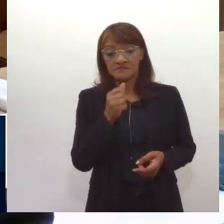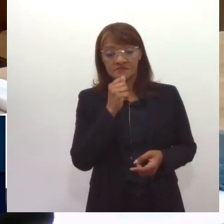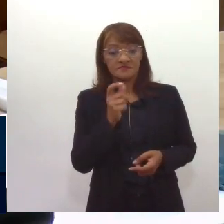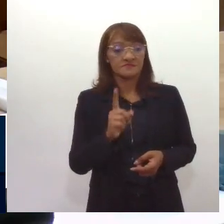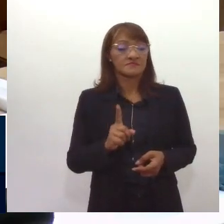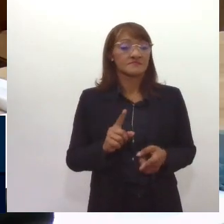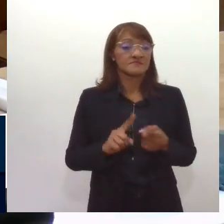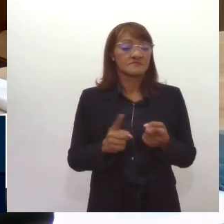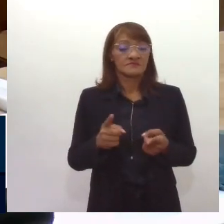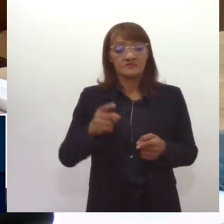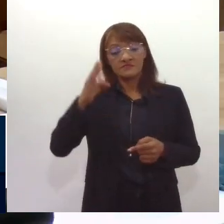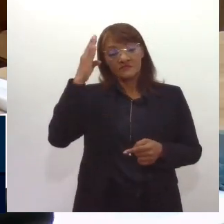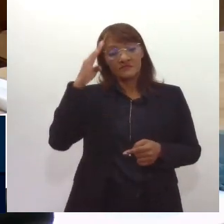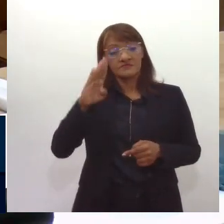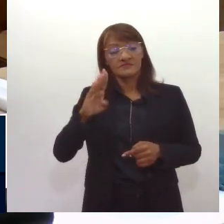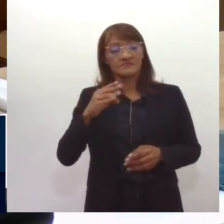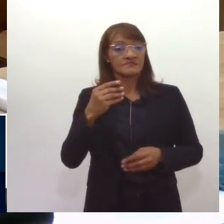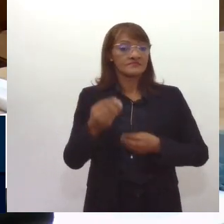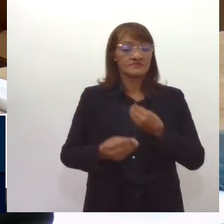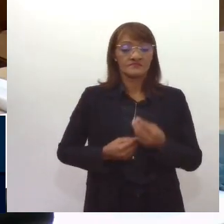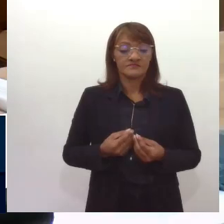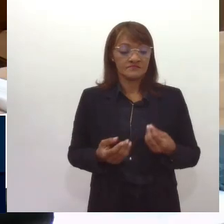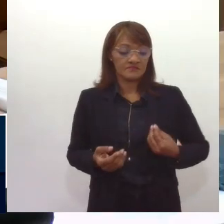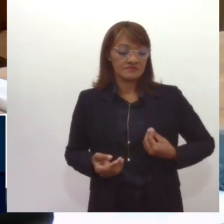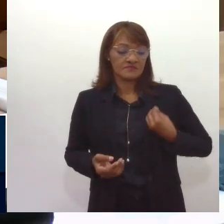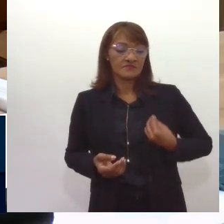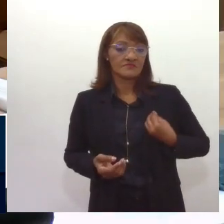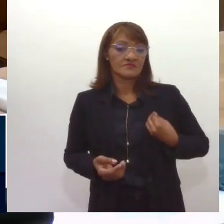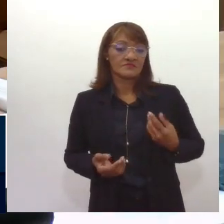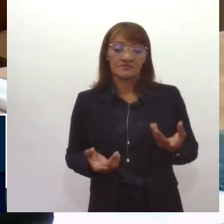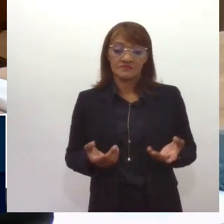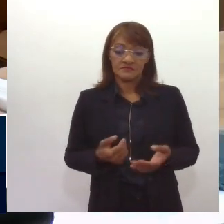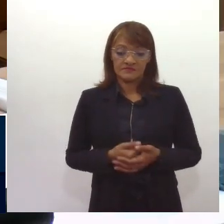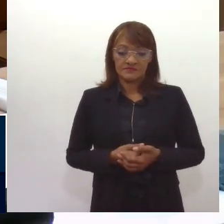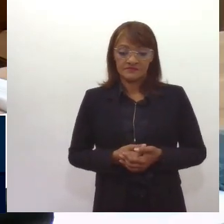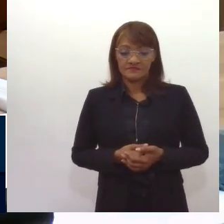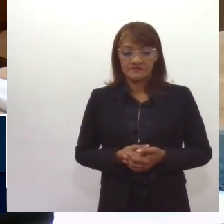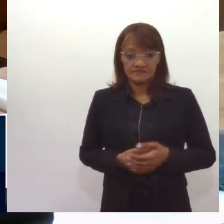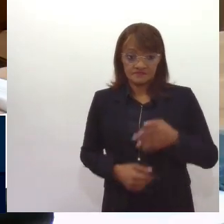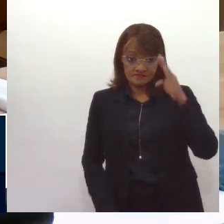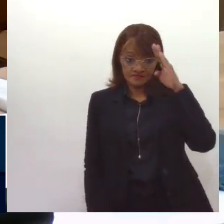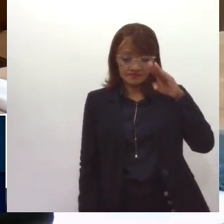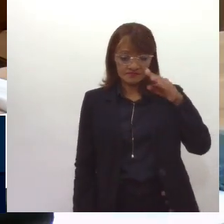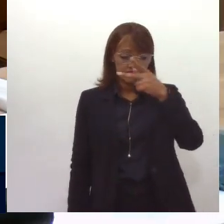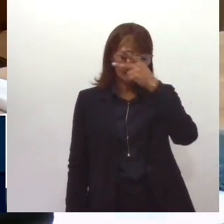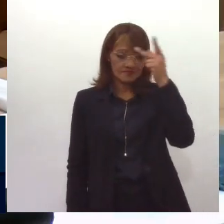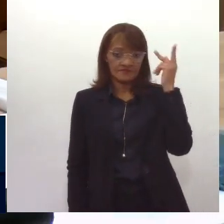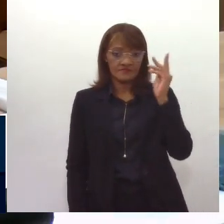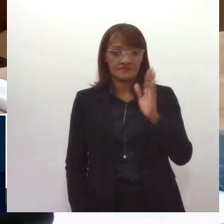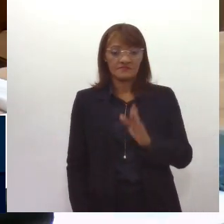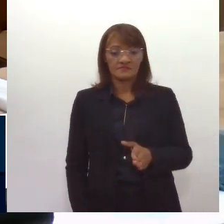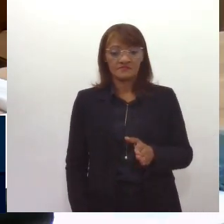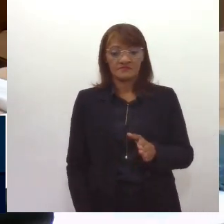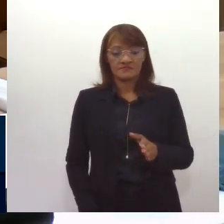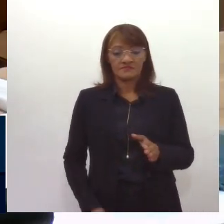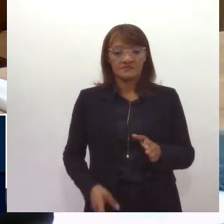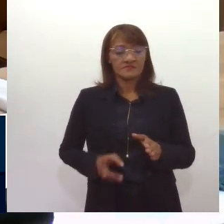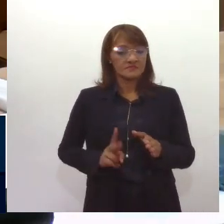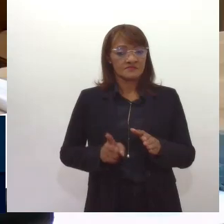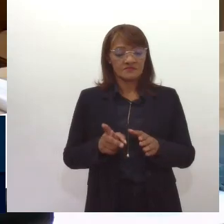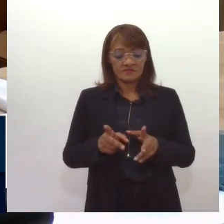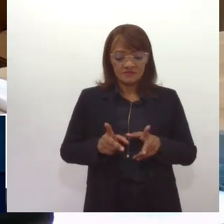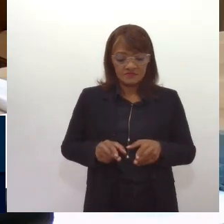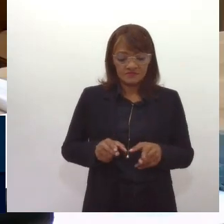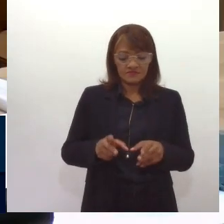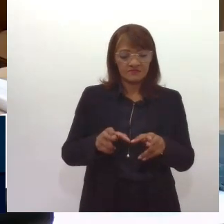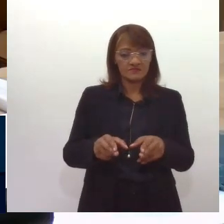de sobrevivência, né, principalmente das pessoas que vivem do manguezal, né, que são pescadores, pescadoras